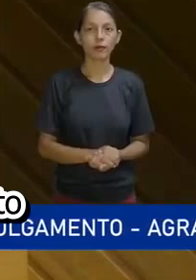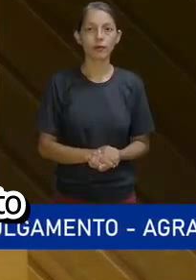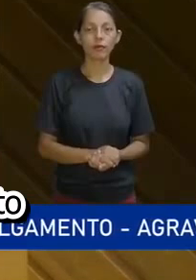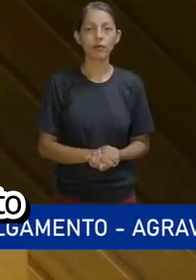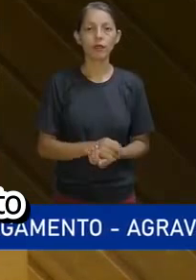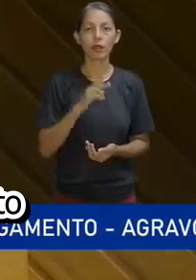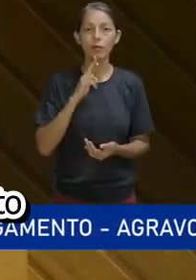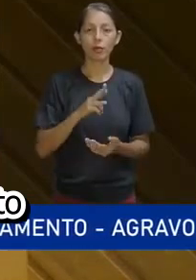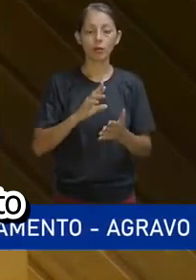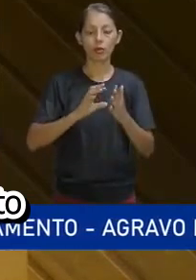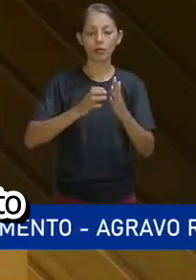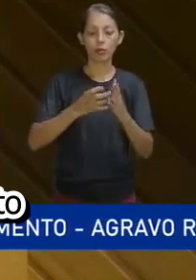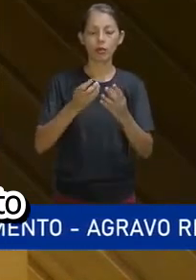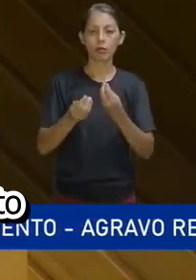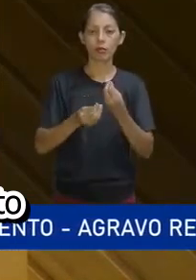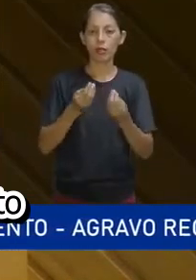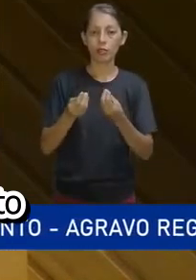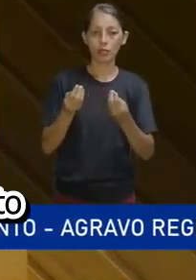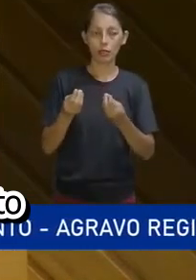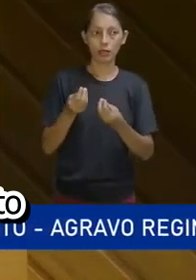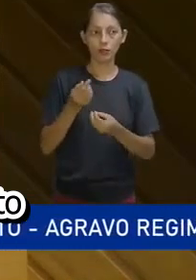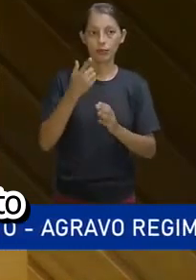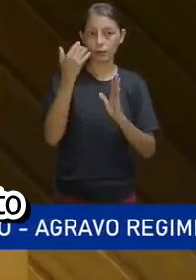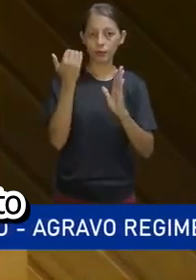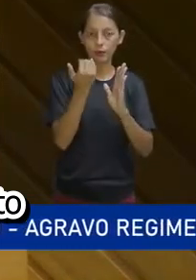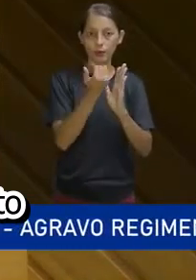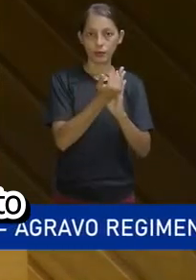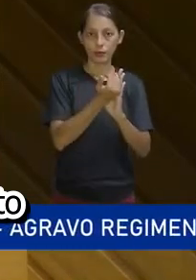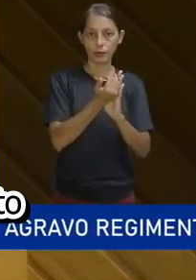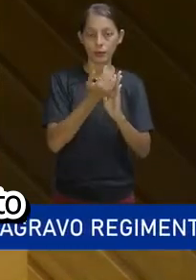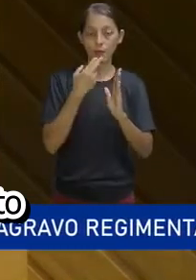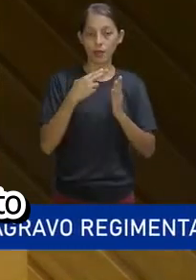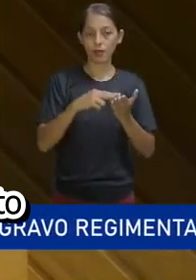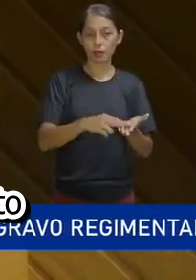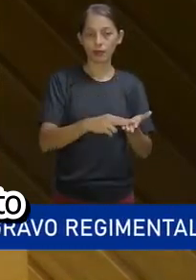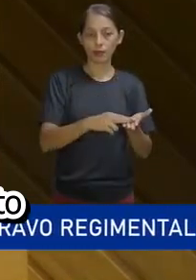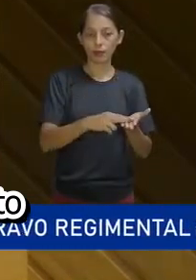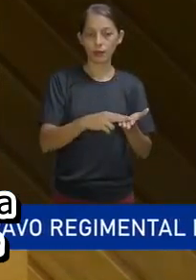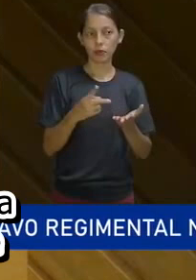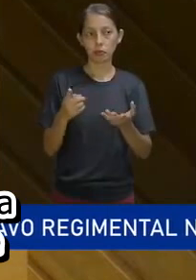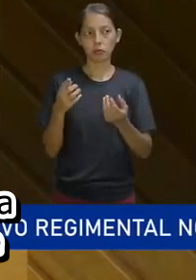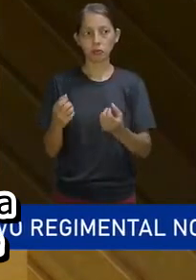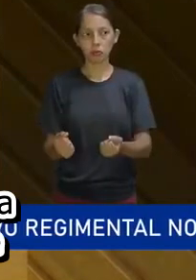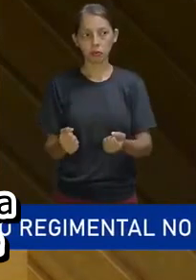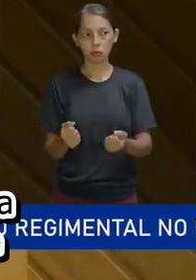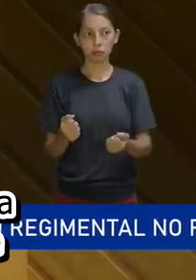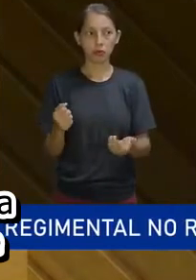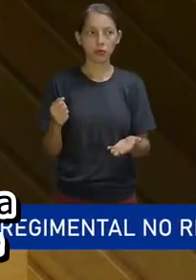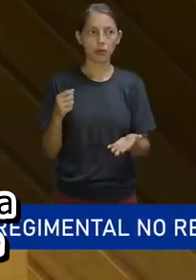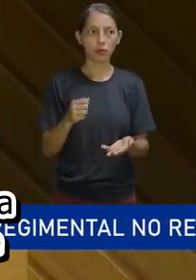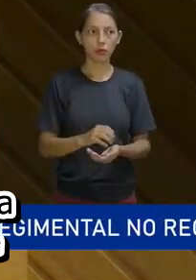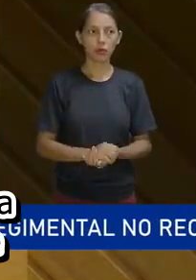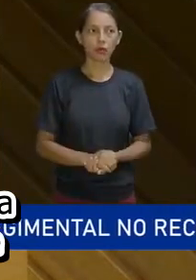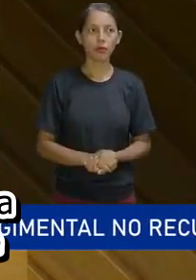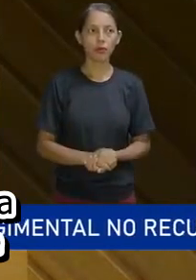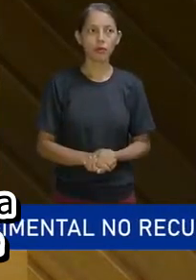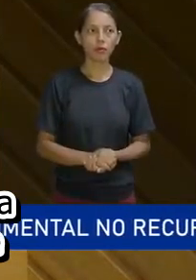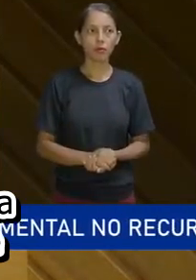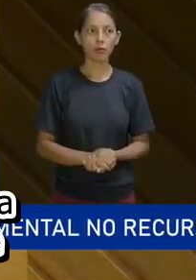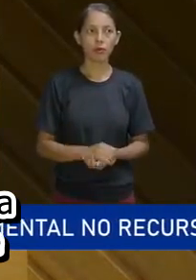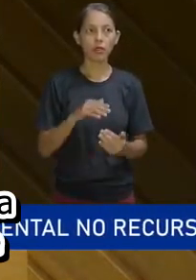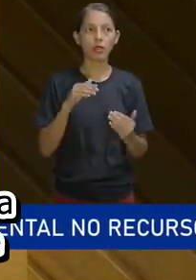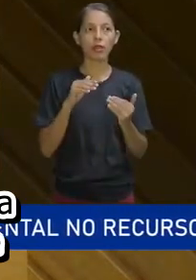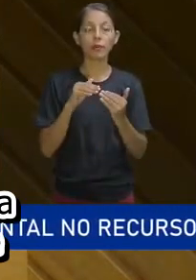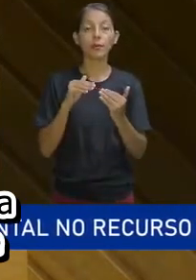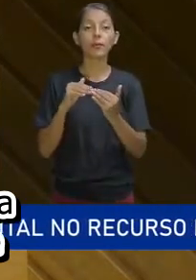resposta pelo partido por meio de instrumento próprio denominado carta de anuência. A Procuradoria também se equivocou,